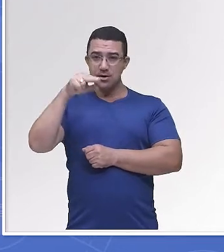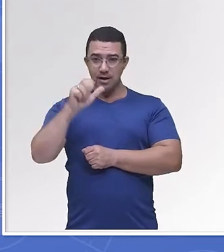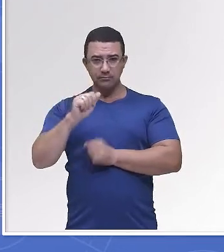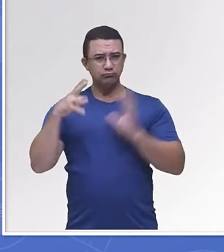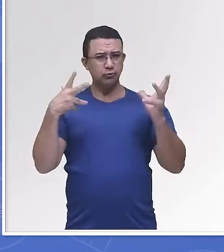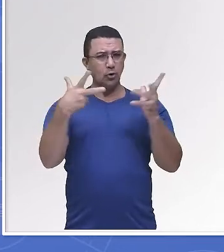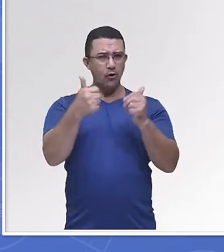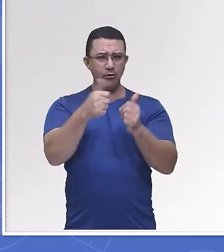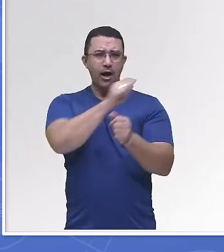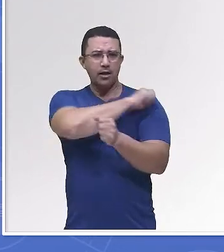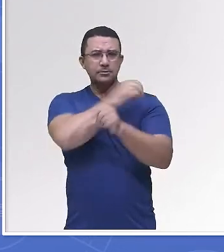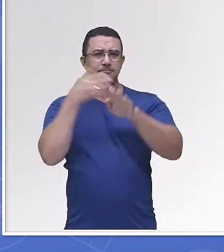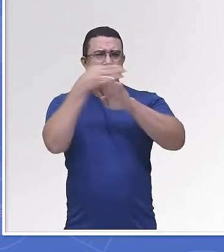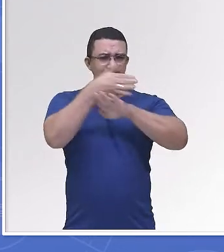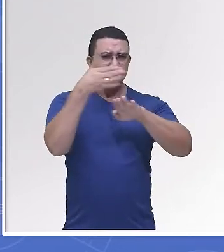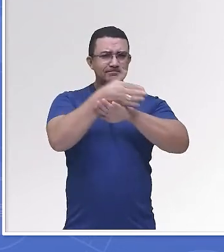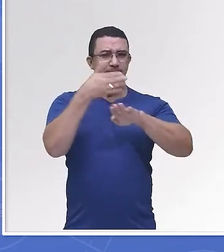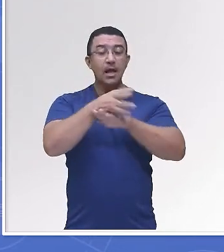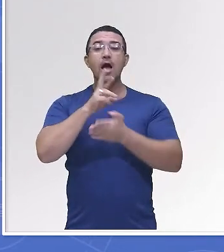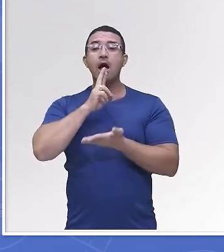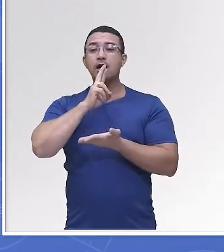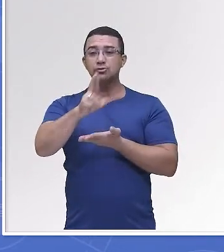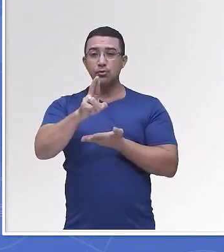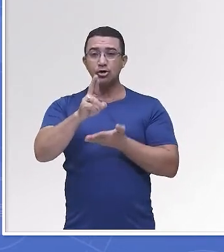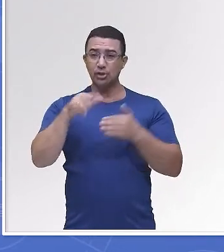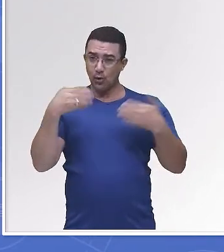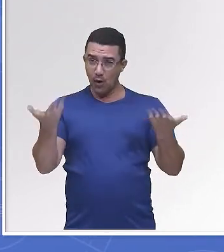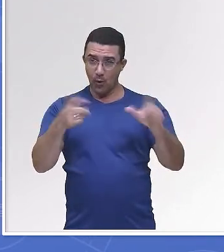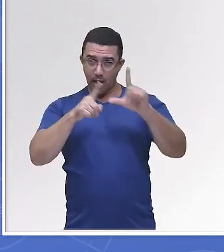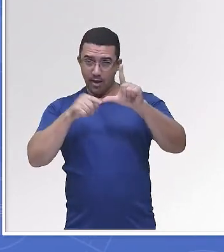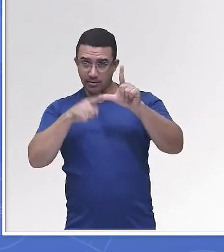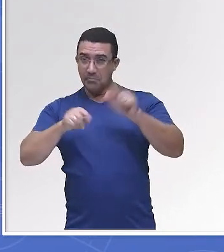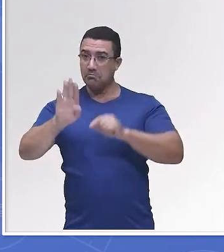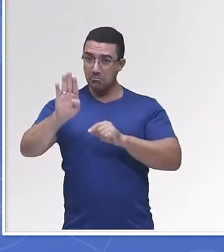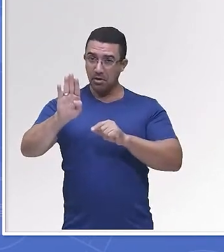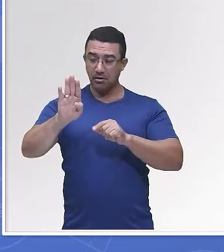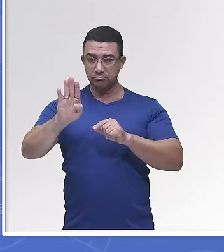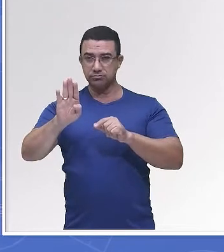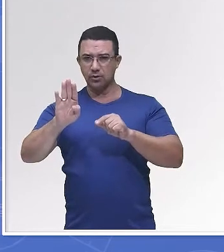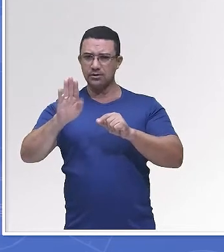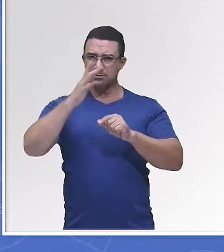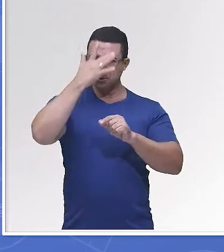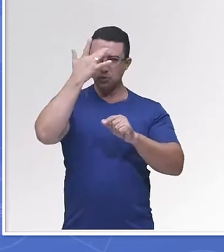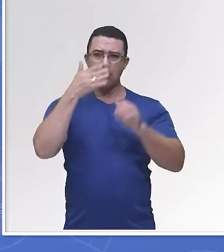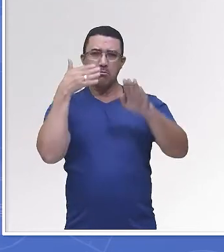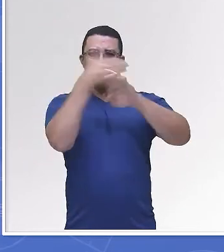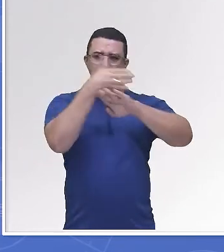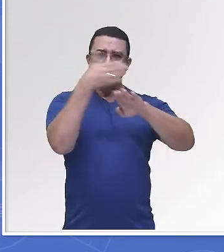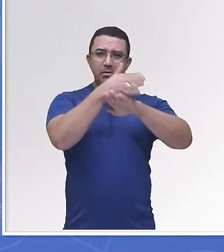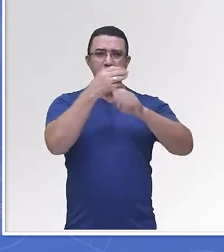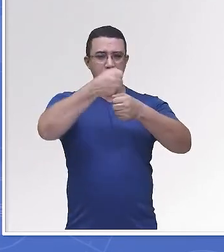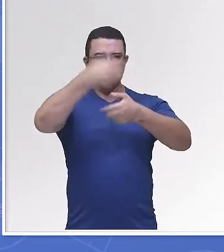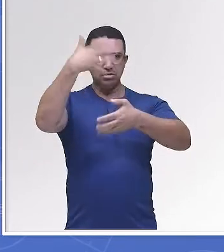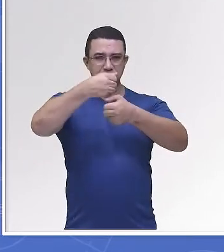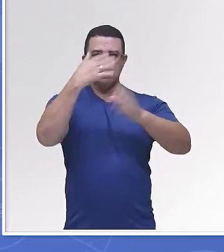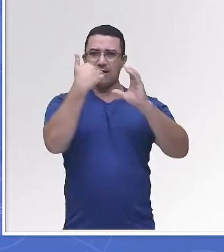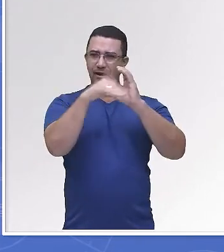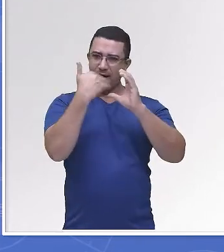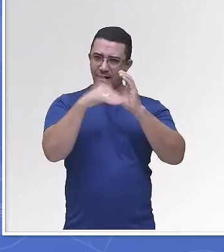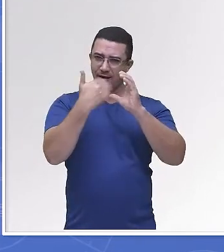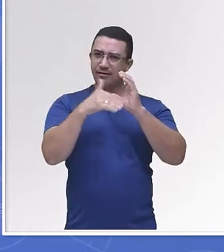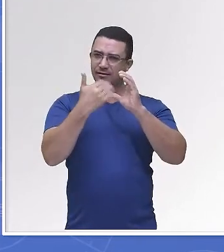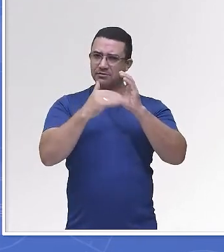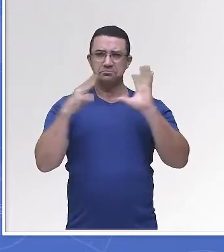peso respondendo a alternativa B, né? Então parece aí que há um consenso aqui no nosso chat. Yasmin também,